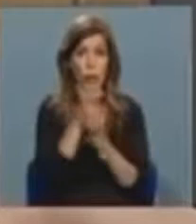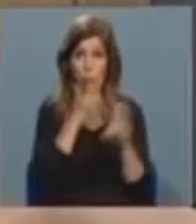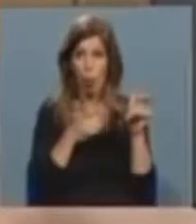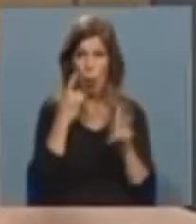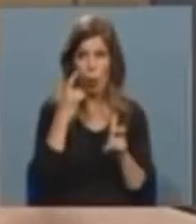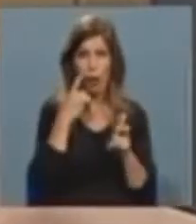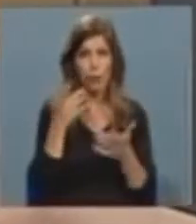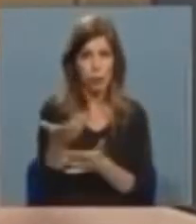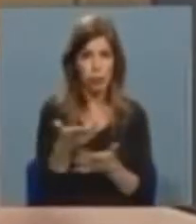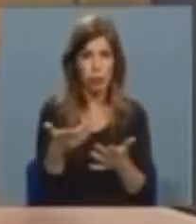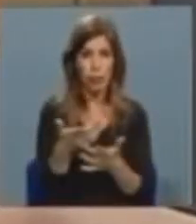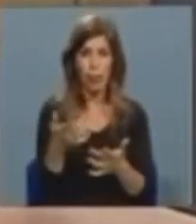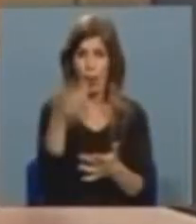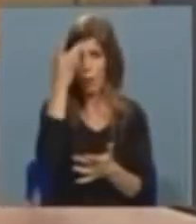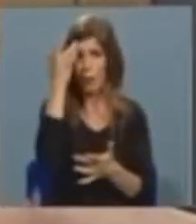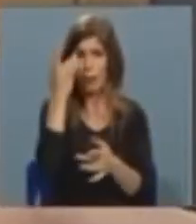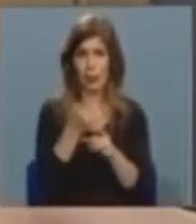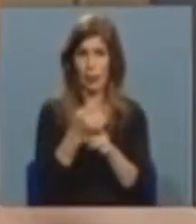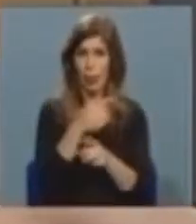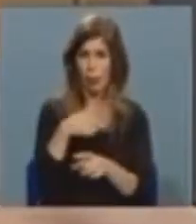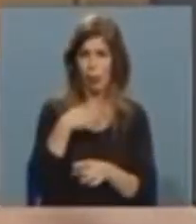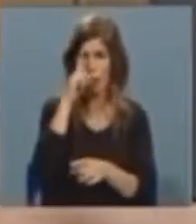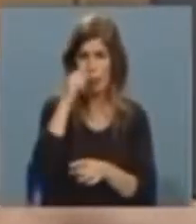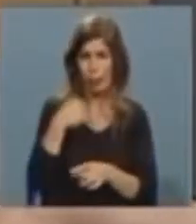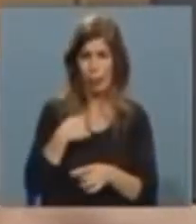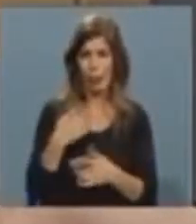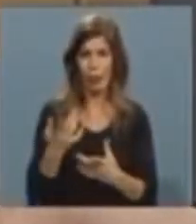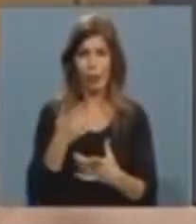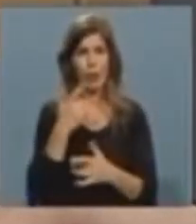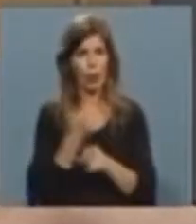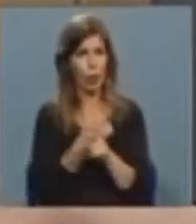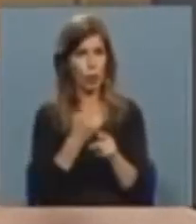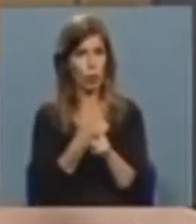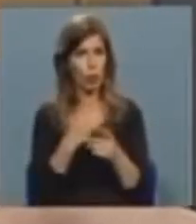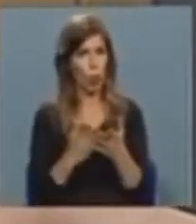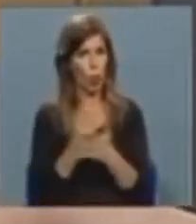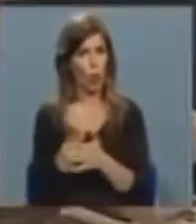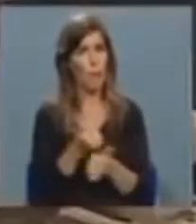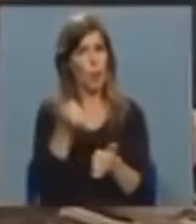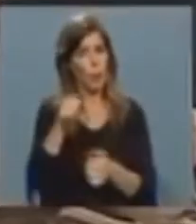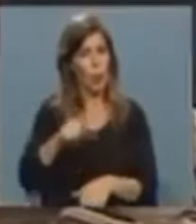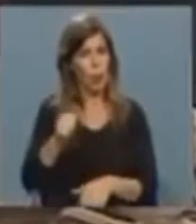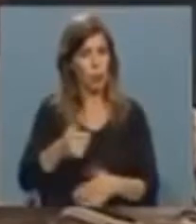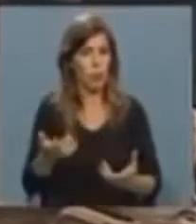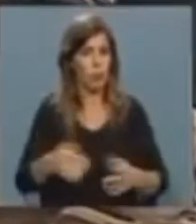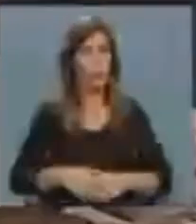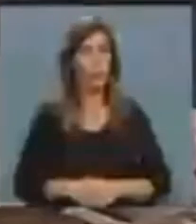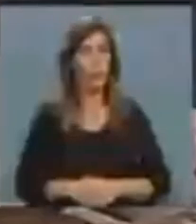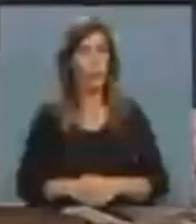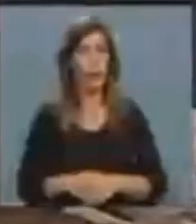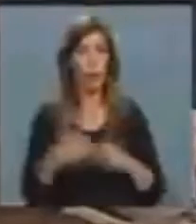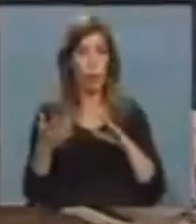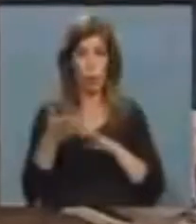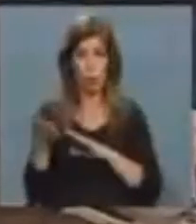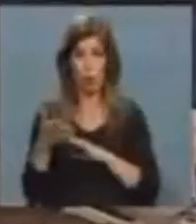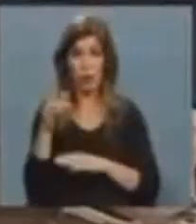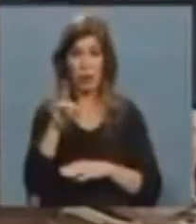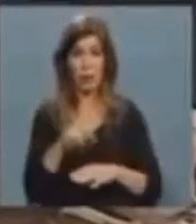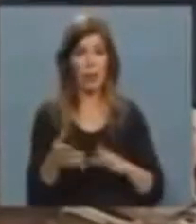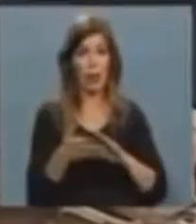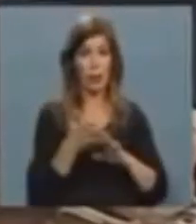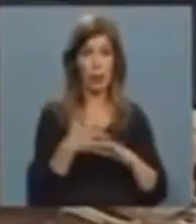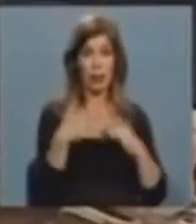conhece, é relativamente mais fácil de nós termos a noção de que as coisas estão a correr melhor ou pior. Urgência e